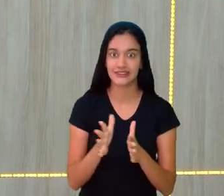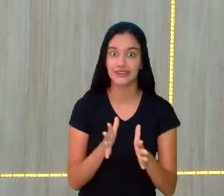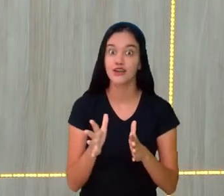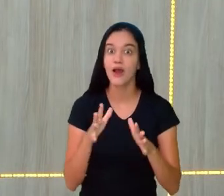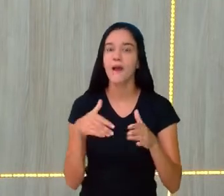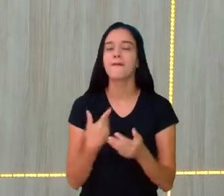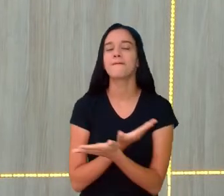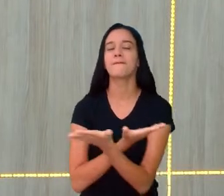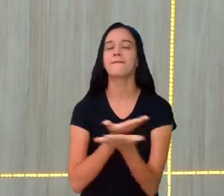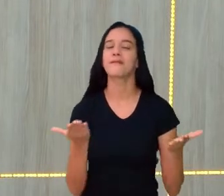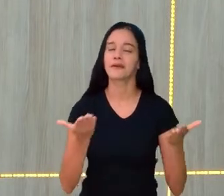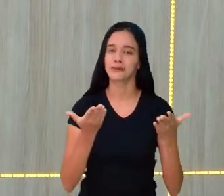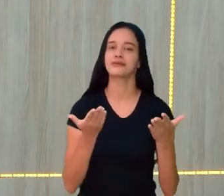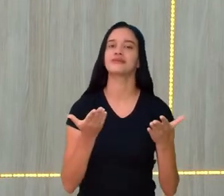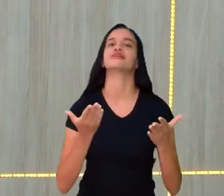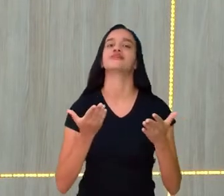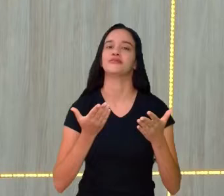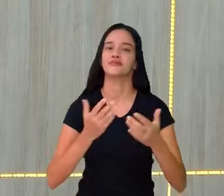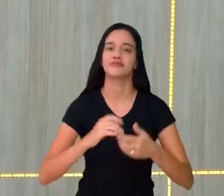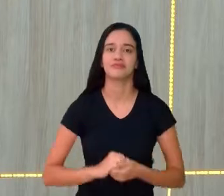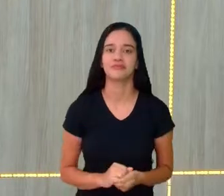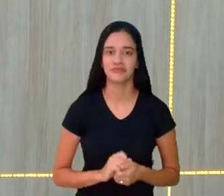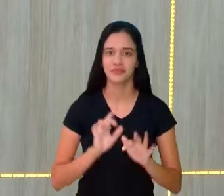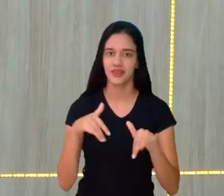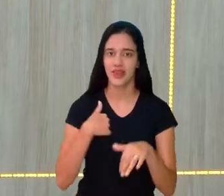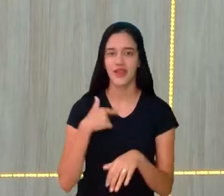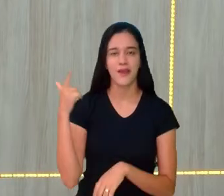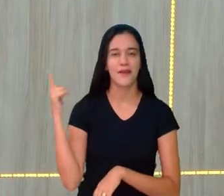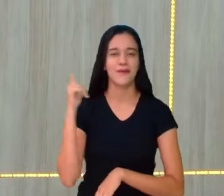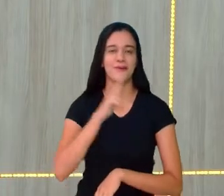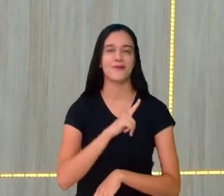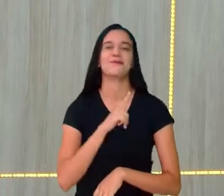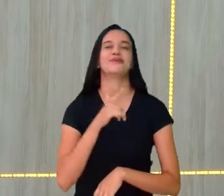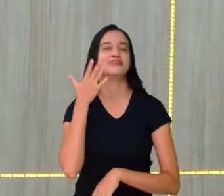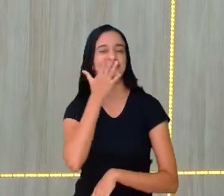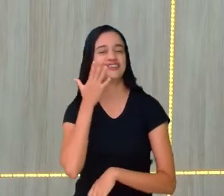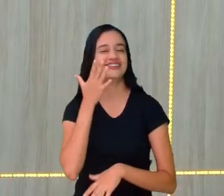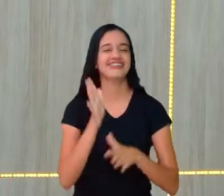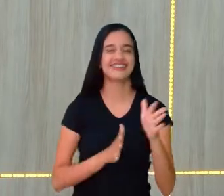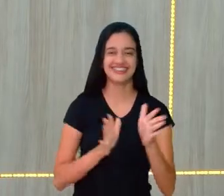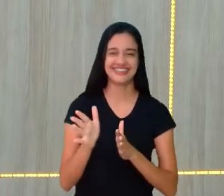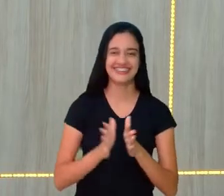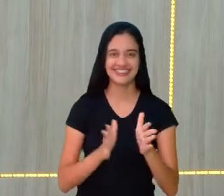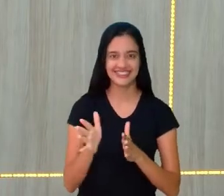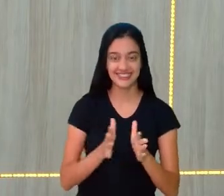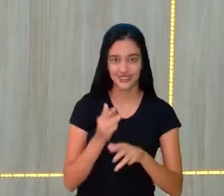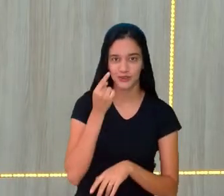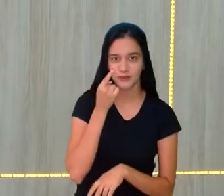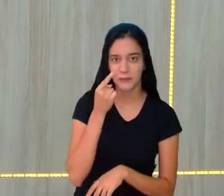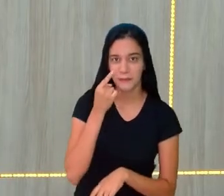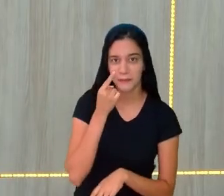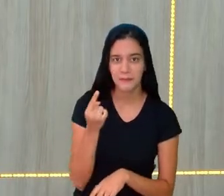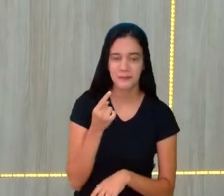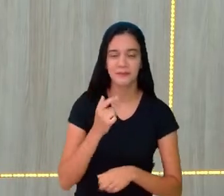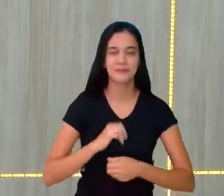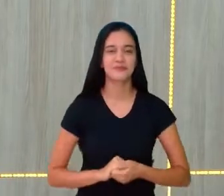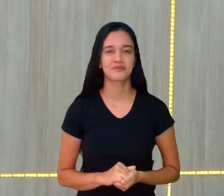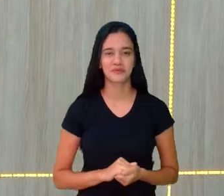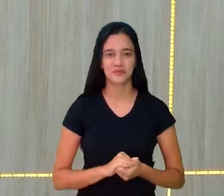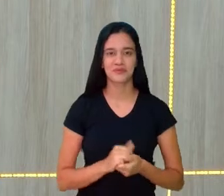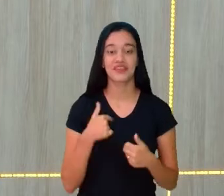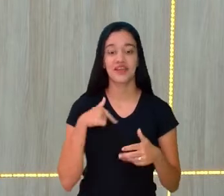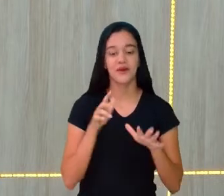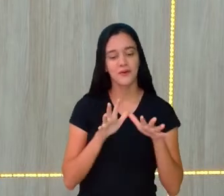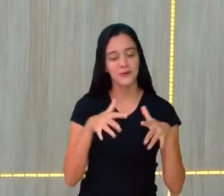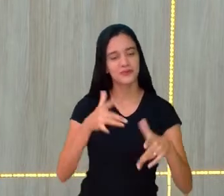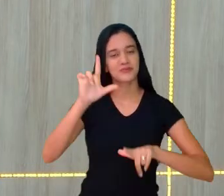acessíveis para vocês, né? Da melhor forma possível, né? Eu ia repetir o discurso da acessibilidade, mas não, veja, no caso da